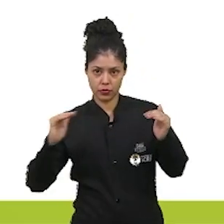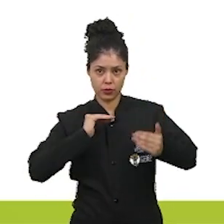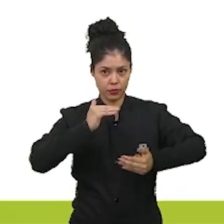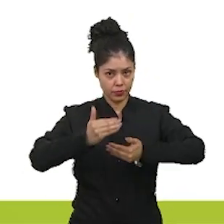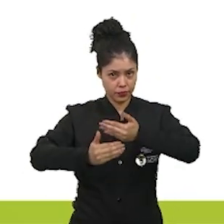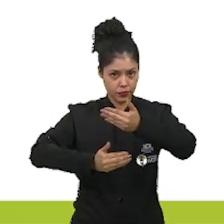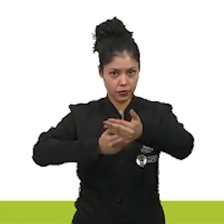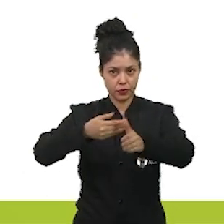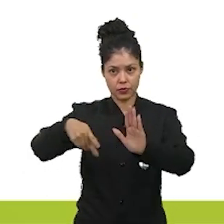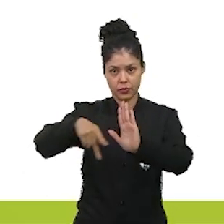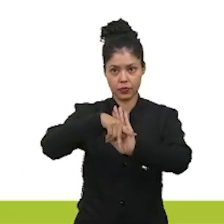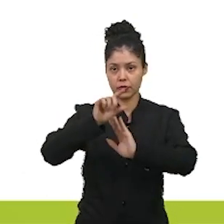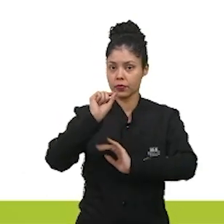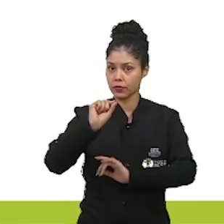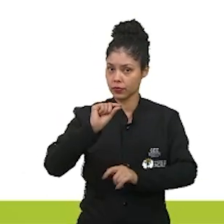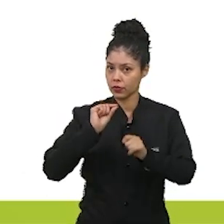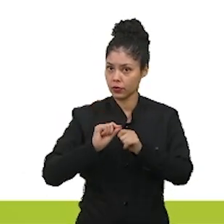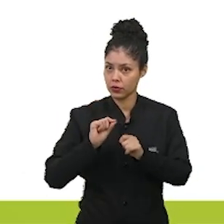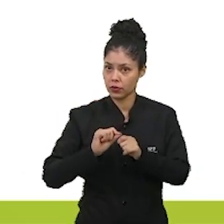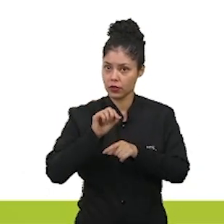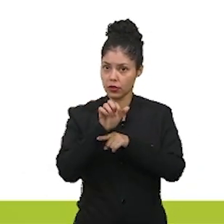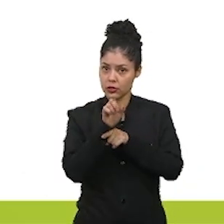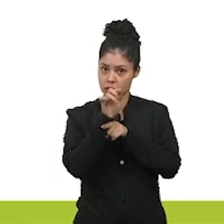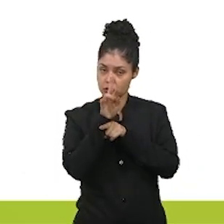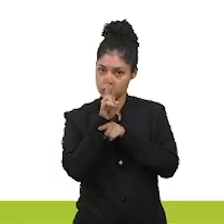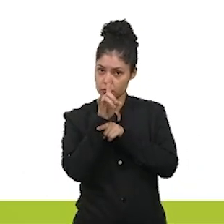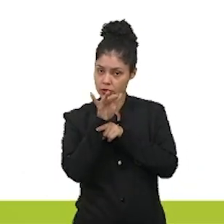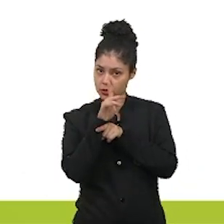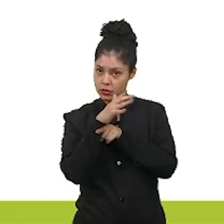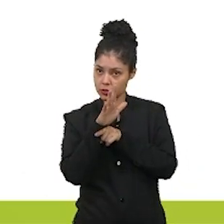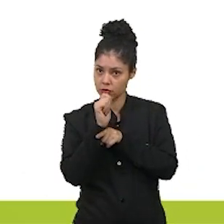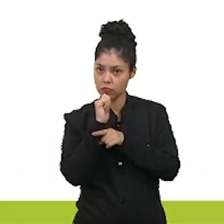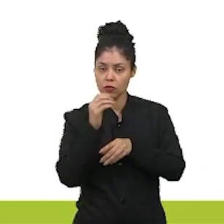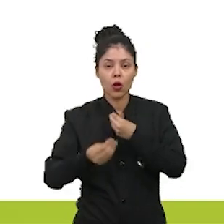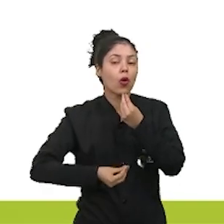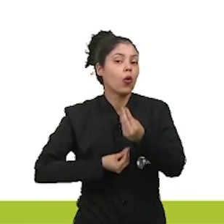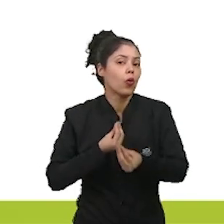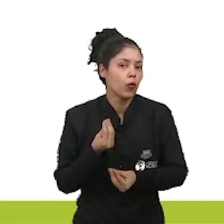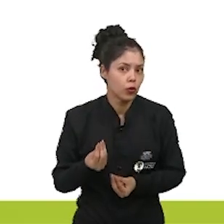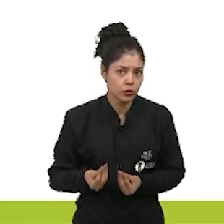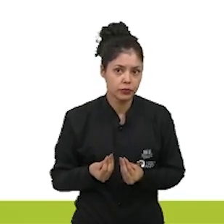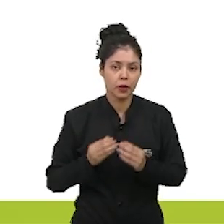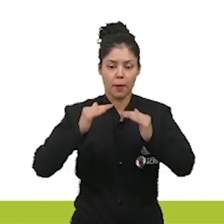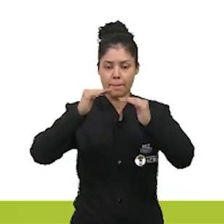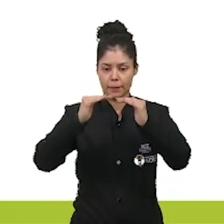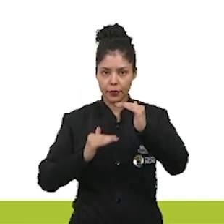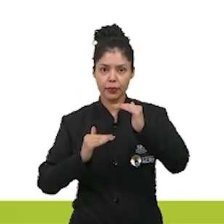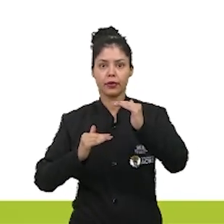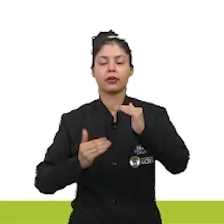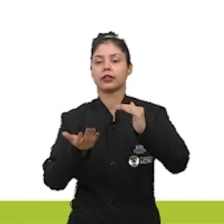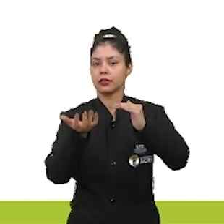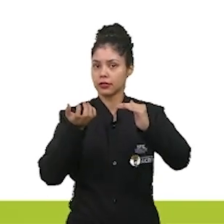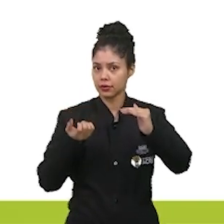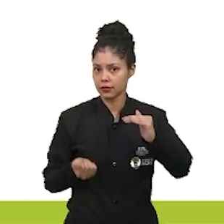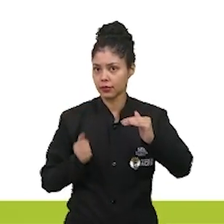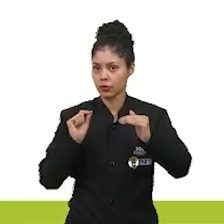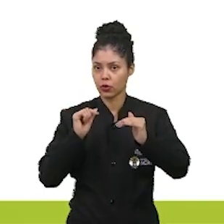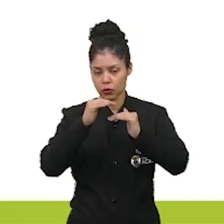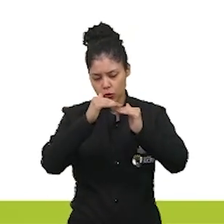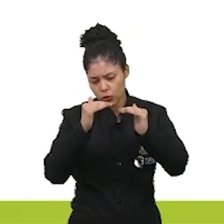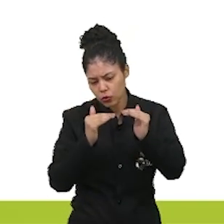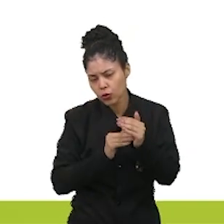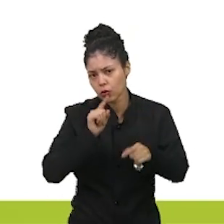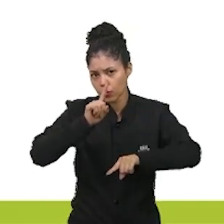de formação das planícies é a sedimentação, ou seja, como a planície é uma área mais baixa, ela está recebendo todo